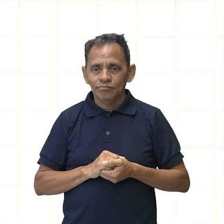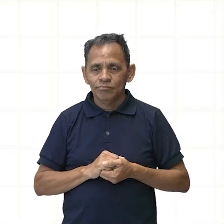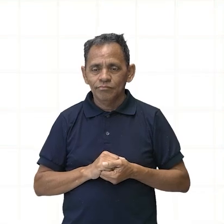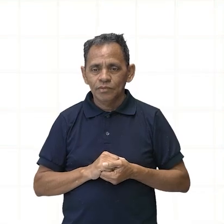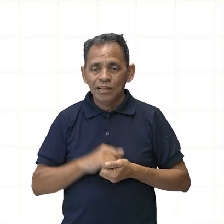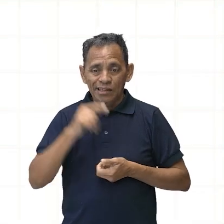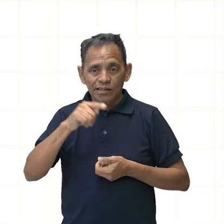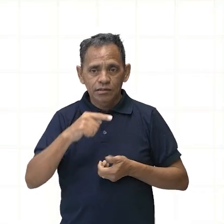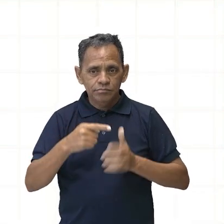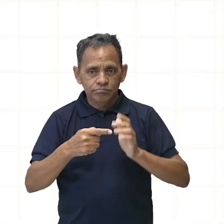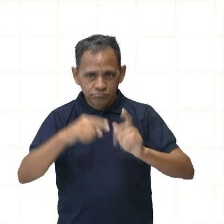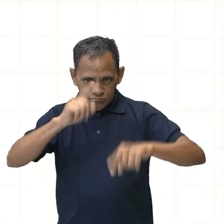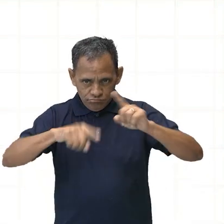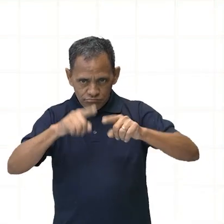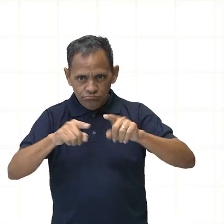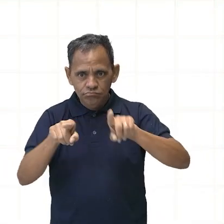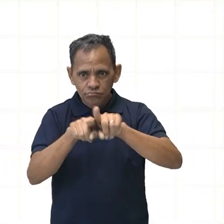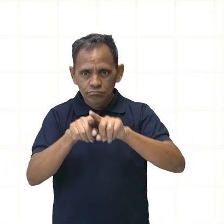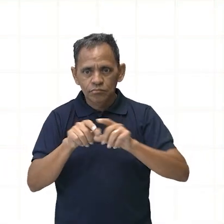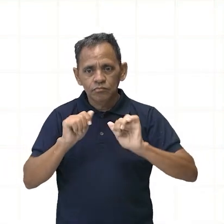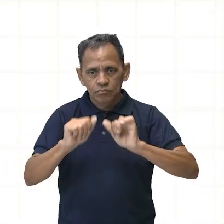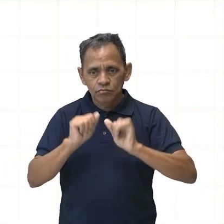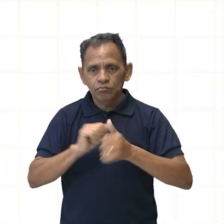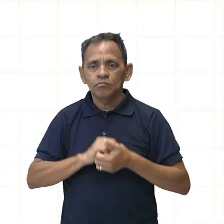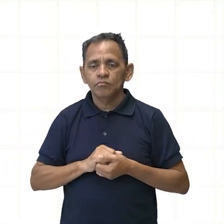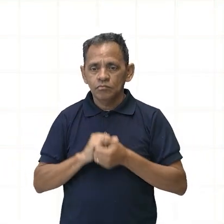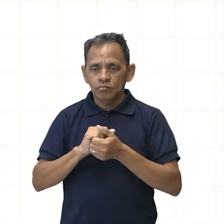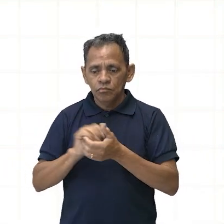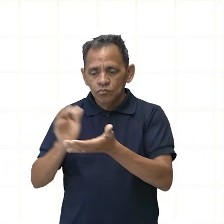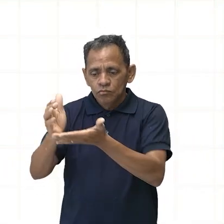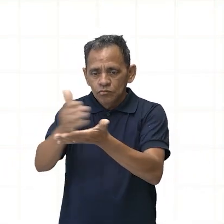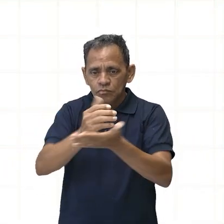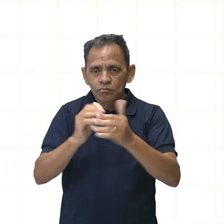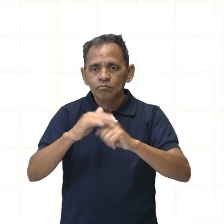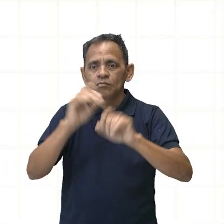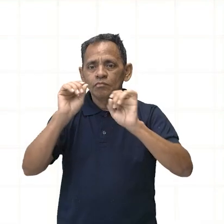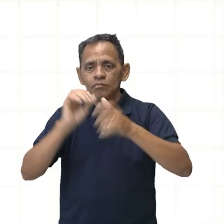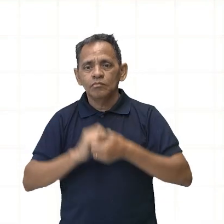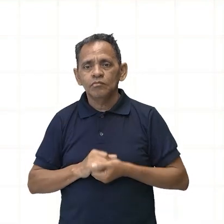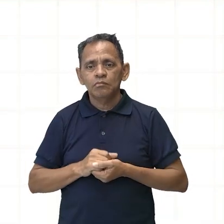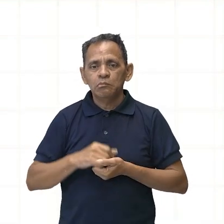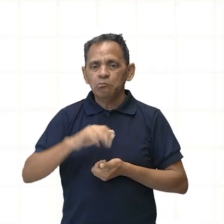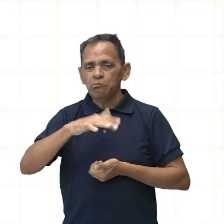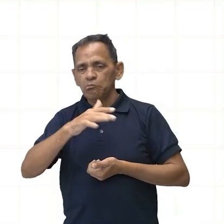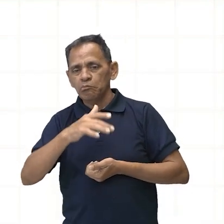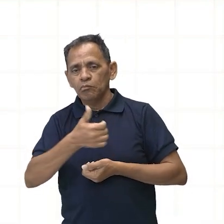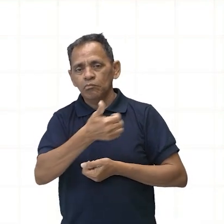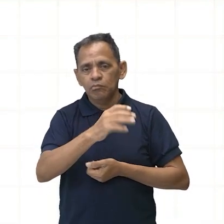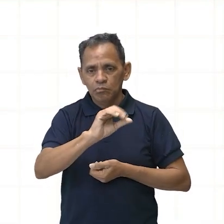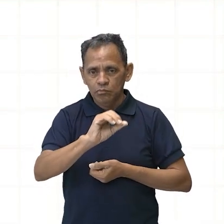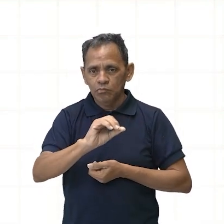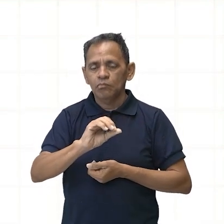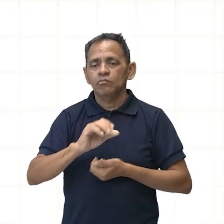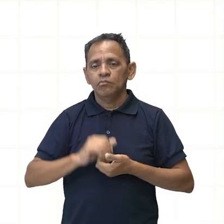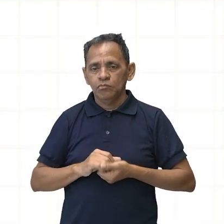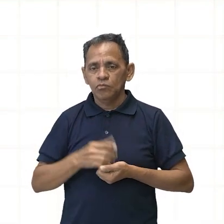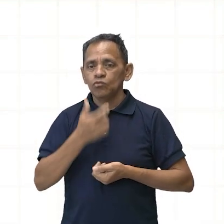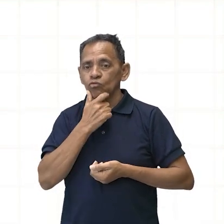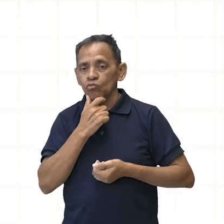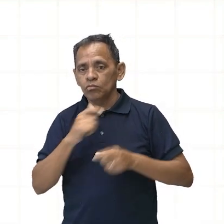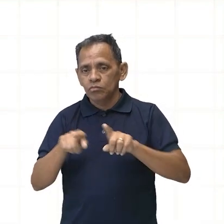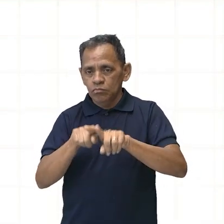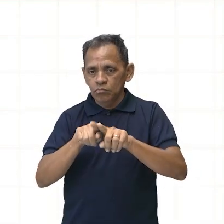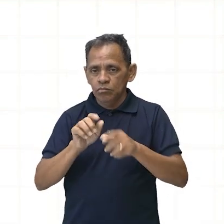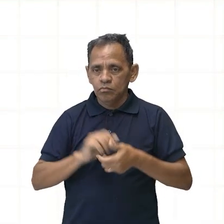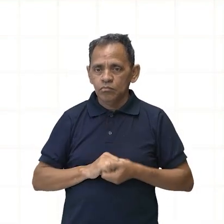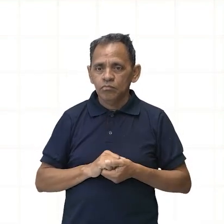o campo ficou ali, a partir da mecanização, com menos postos de trabalho. Além disso, a gente tem também a dificuldade do trabalhador,